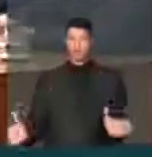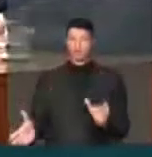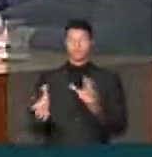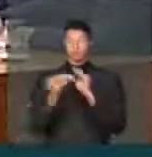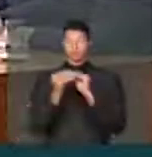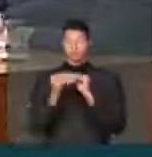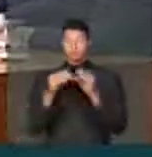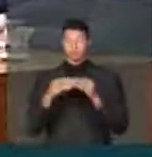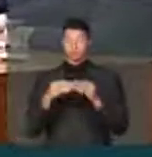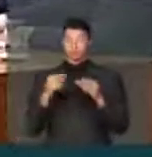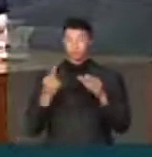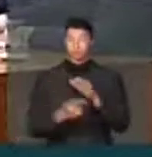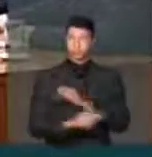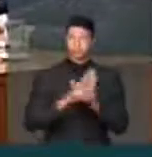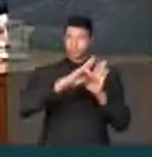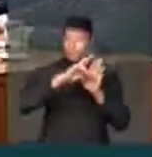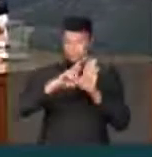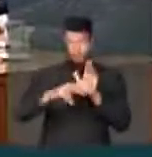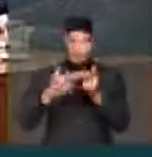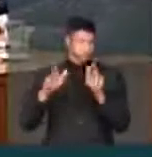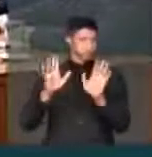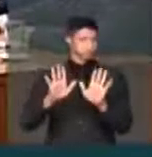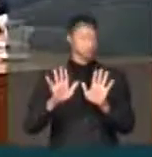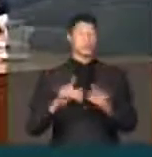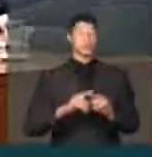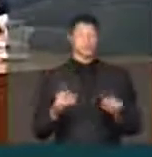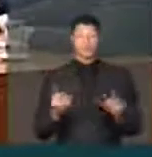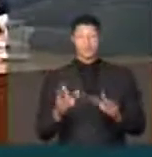conjunto de, enfim, infinitos fatores. Mas